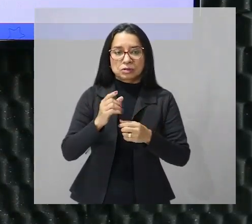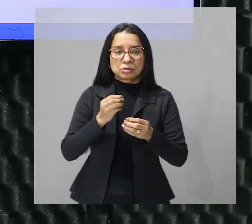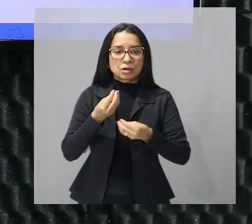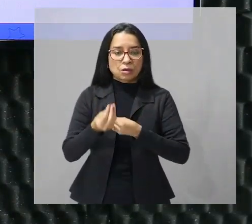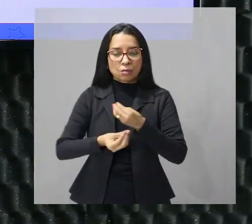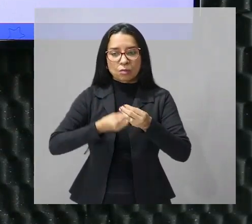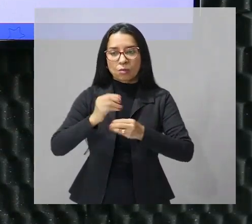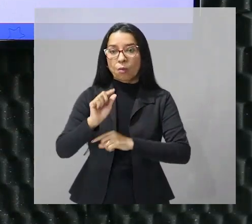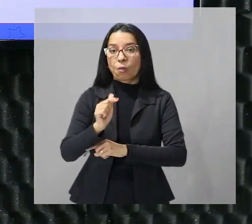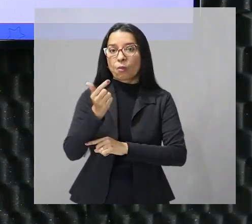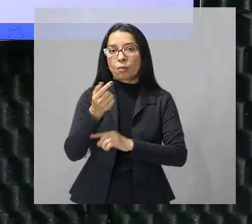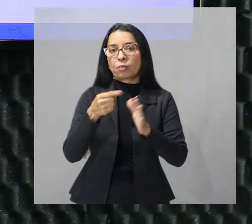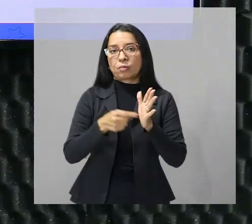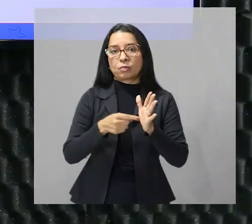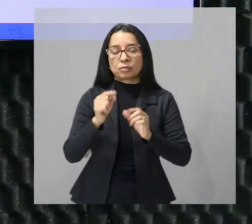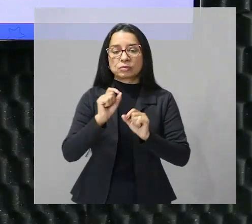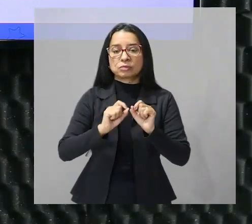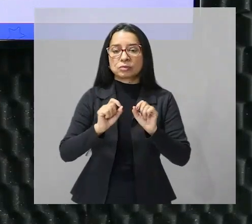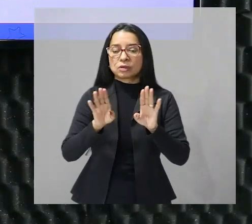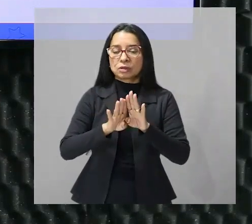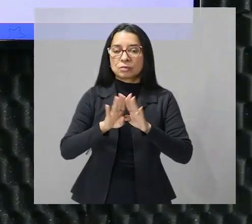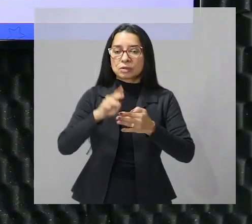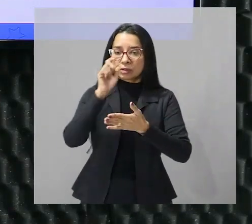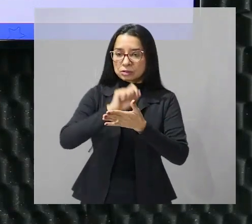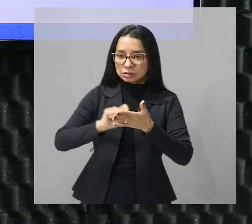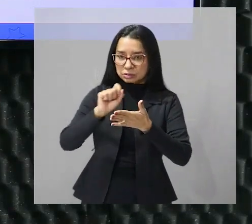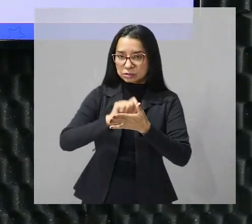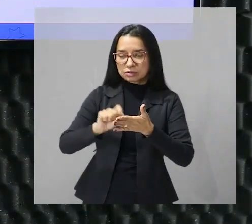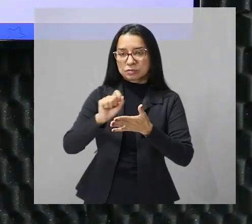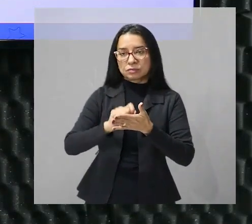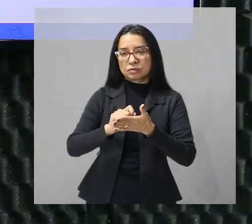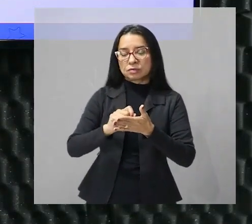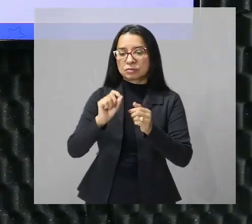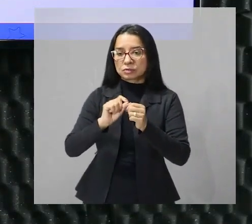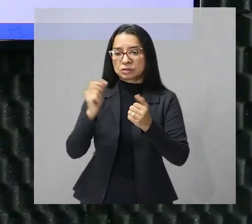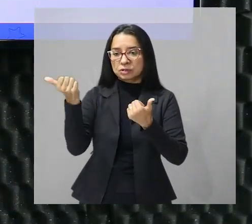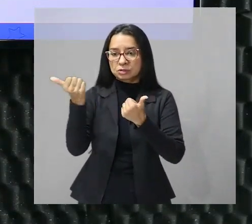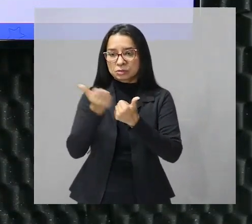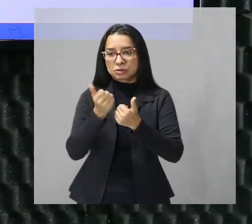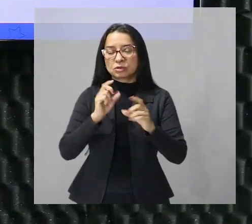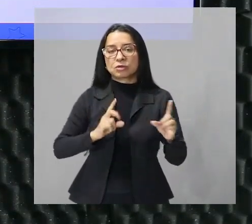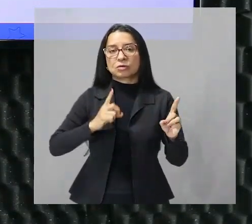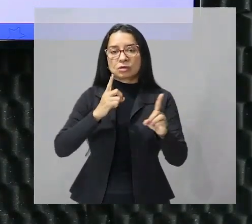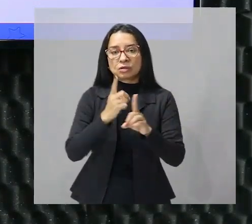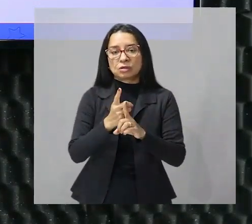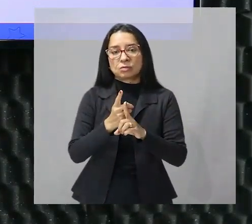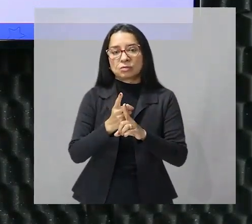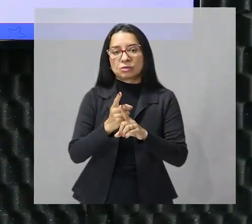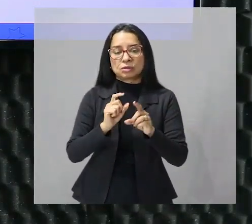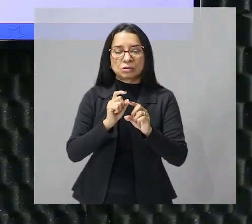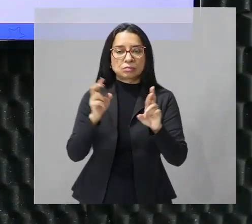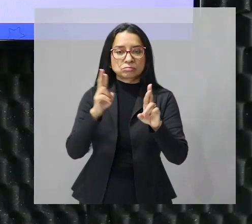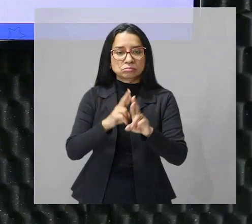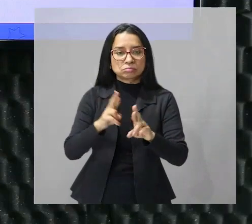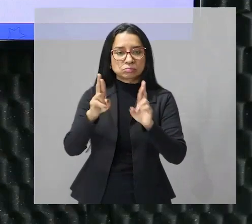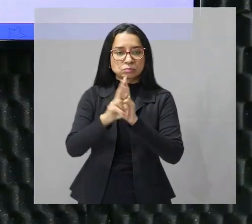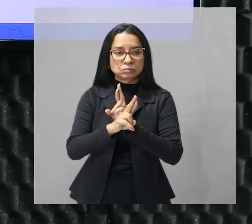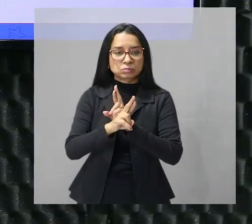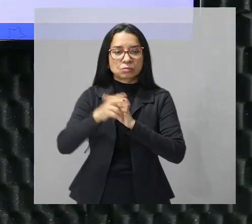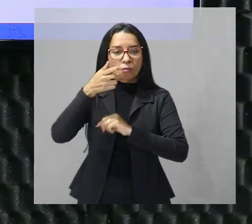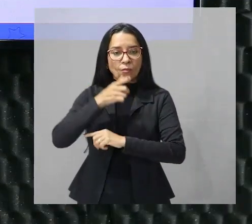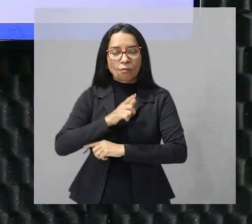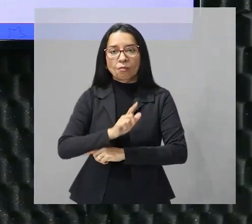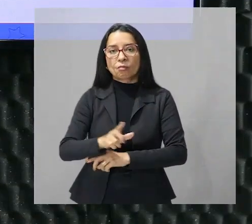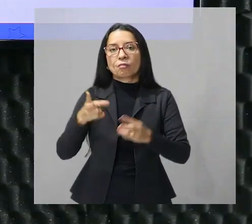tomando outro ponto, também escrever A, fazer a substituição e encontrar a expressão correspondente, tá? Mais uma